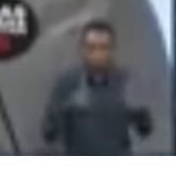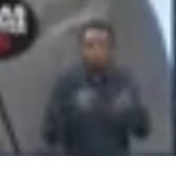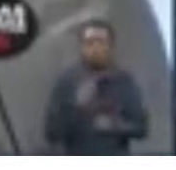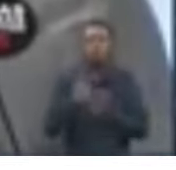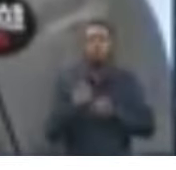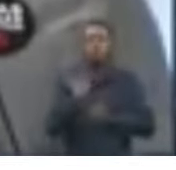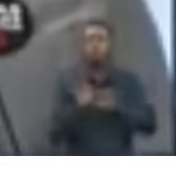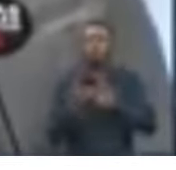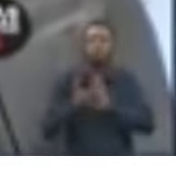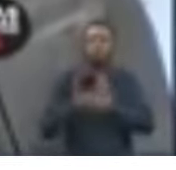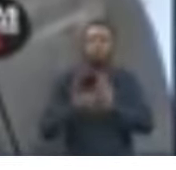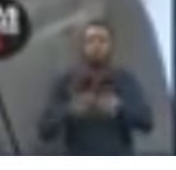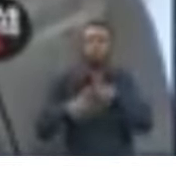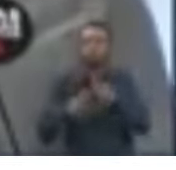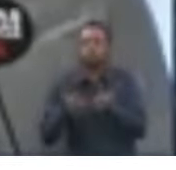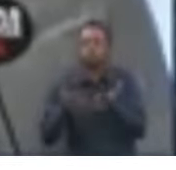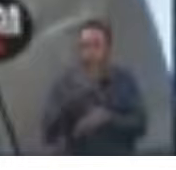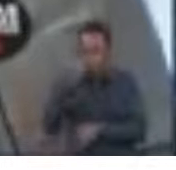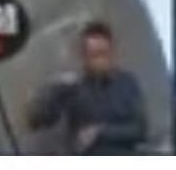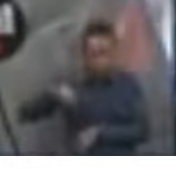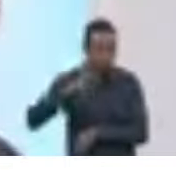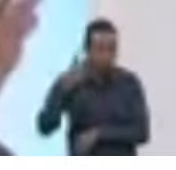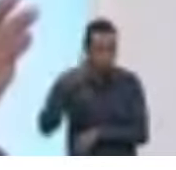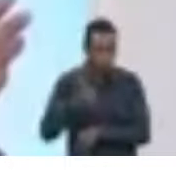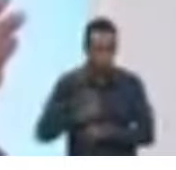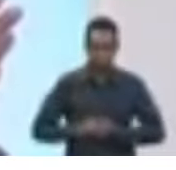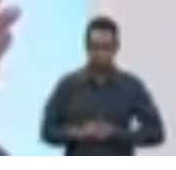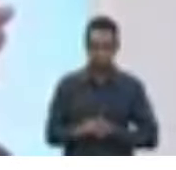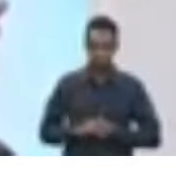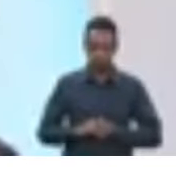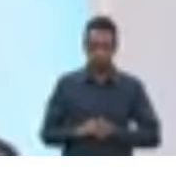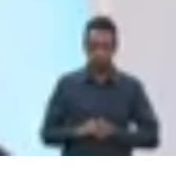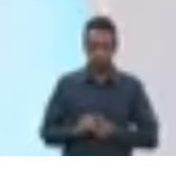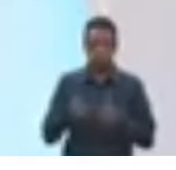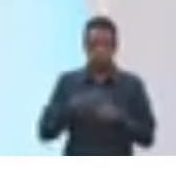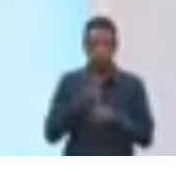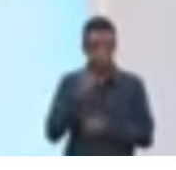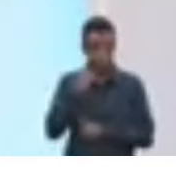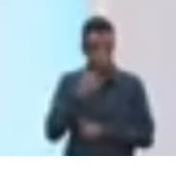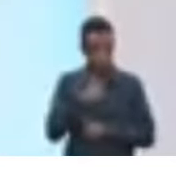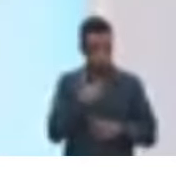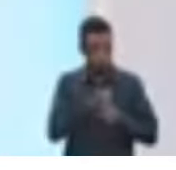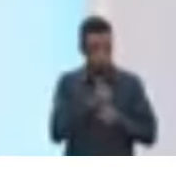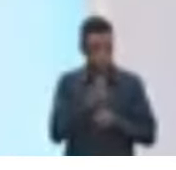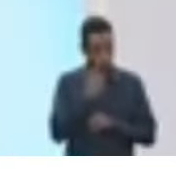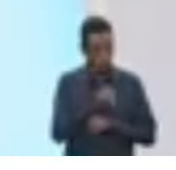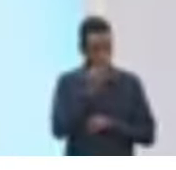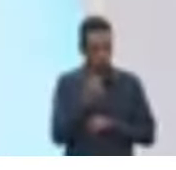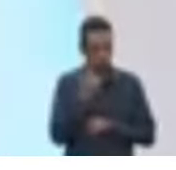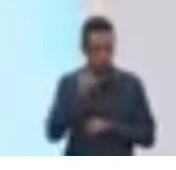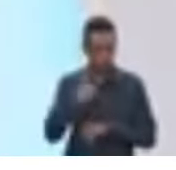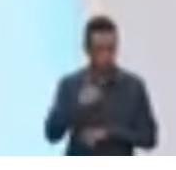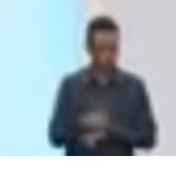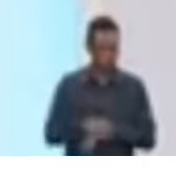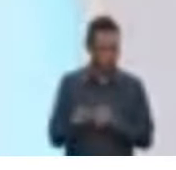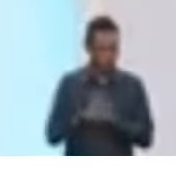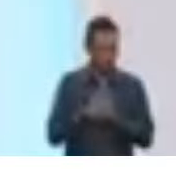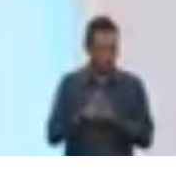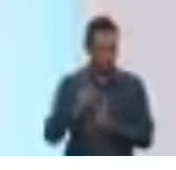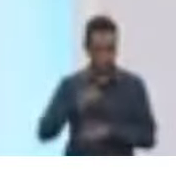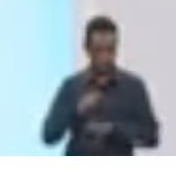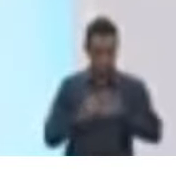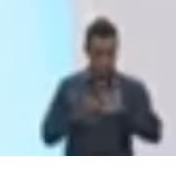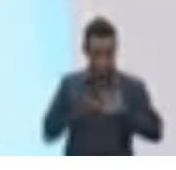para trazer trabalho para os paulistanos? Primeiro, a senhora precisa olhar direito os números. Eu fui ministro do presidente Lula, que em 8 anos